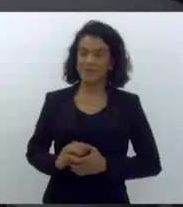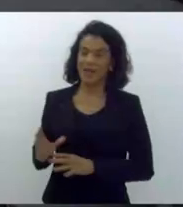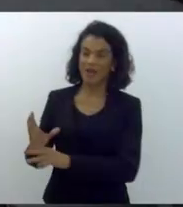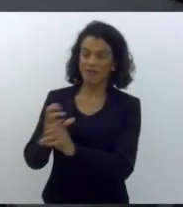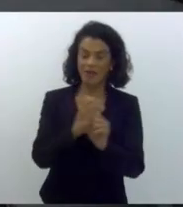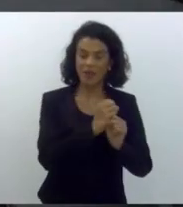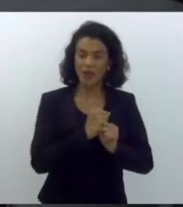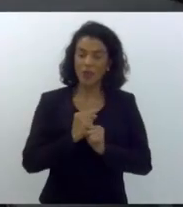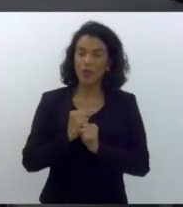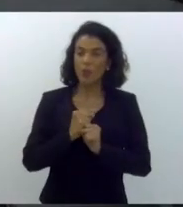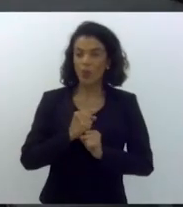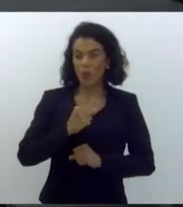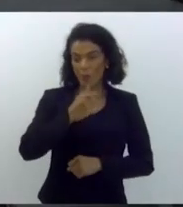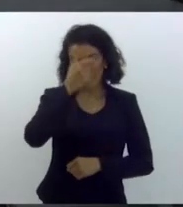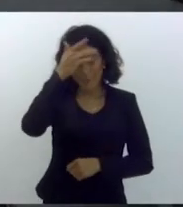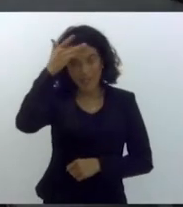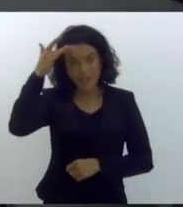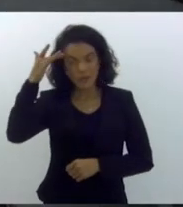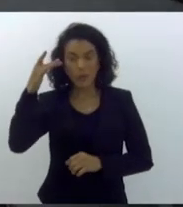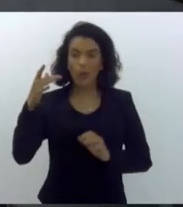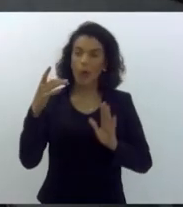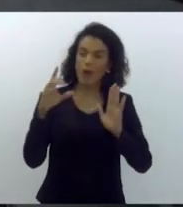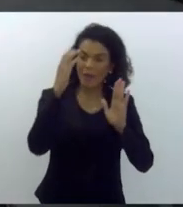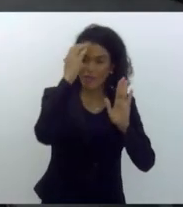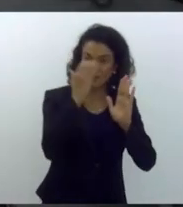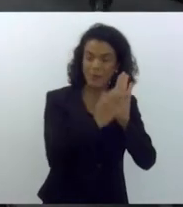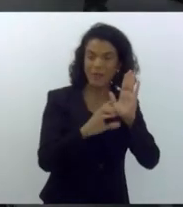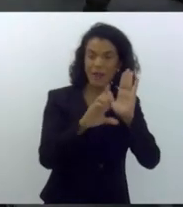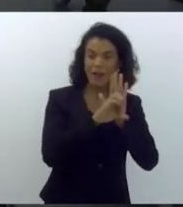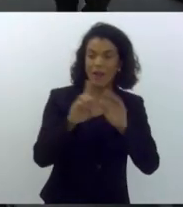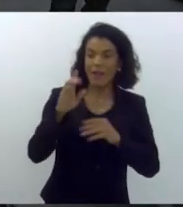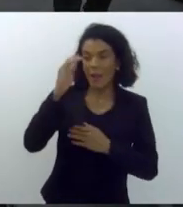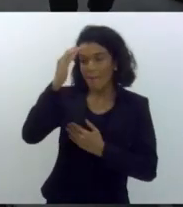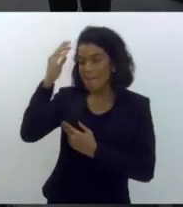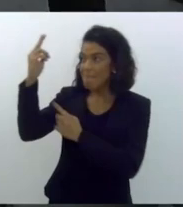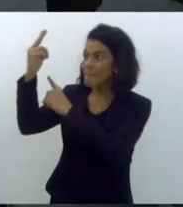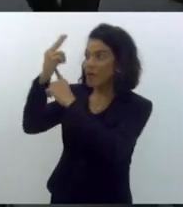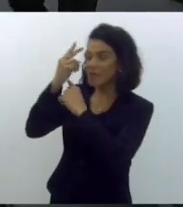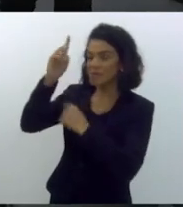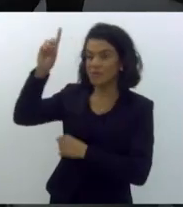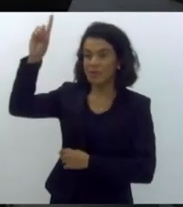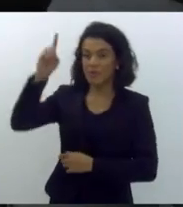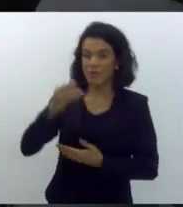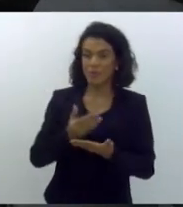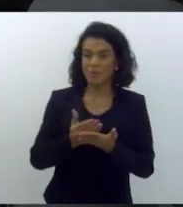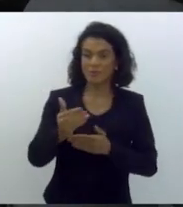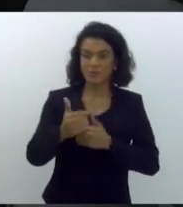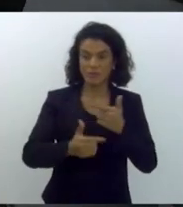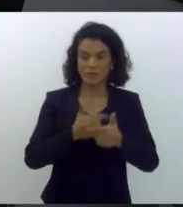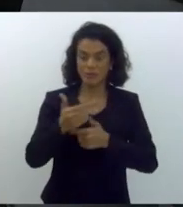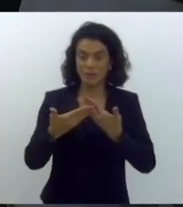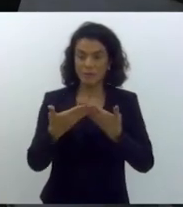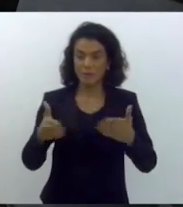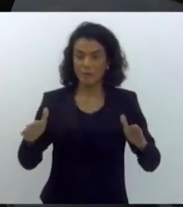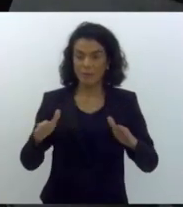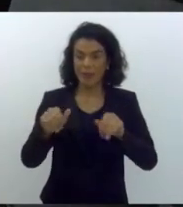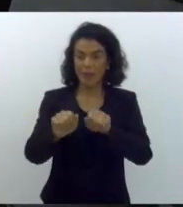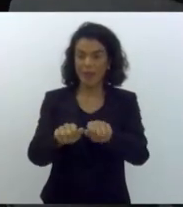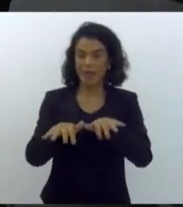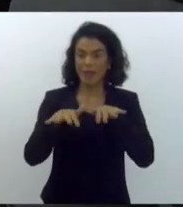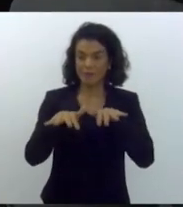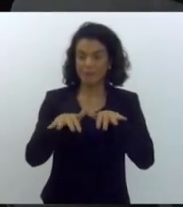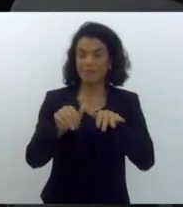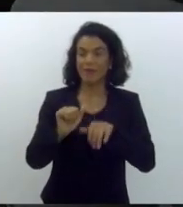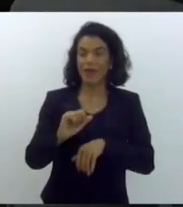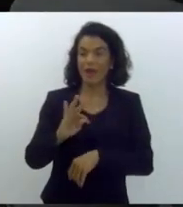havendo número legal e sob a proteção de Deus iniciamos os nossos trabalhos está aberta a